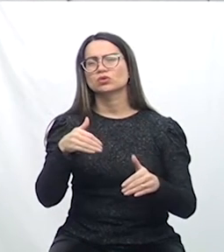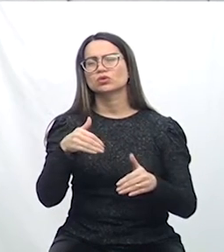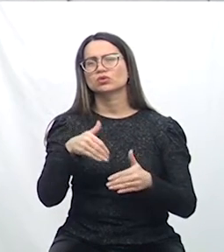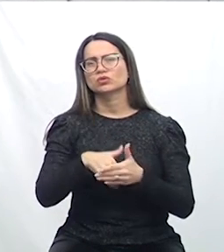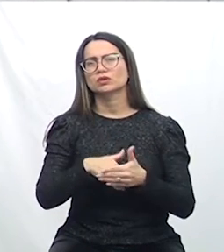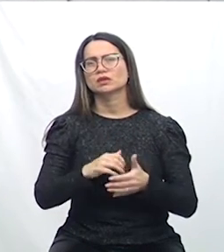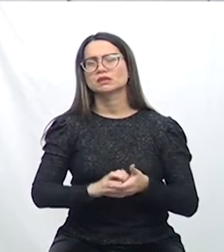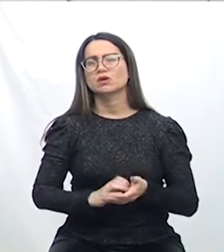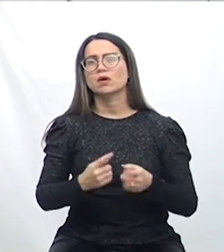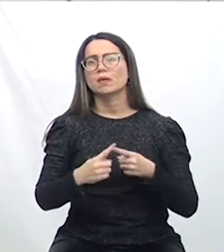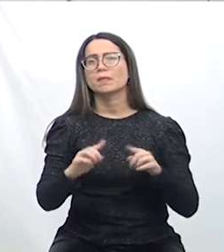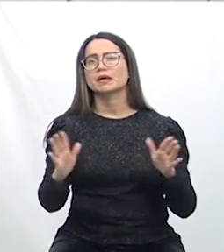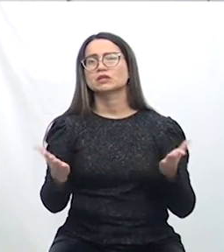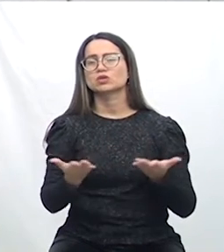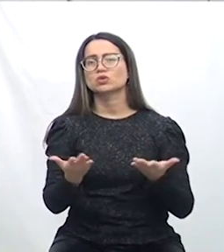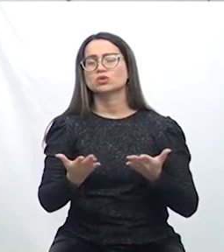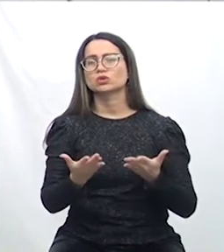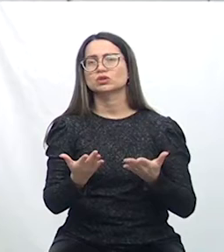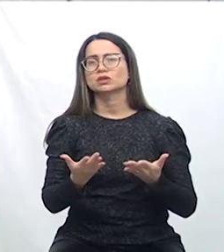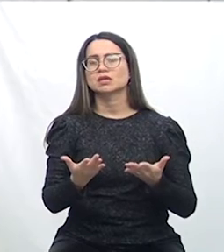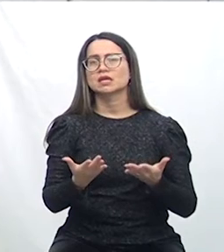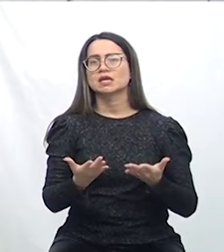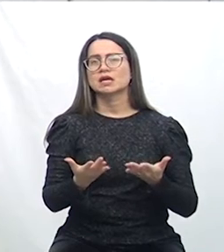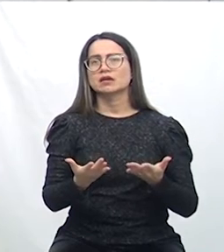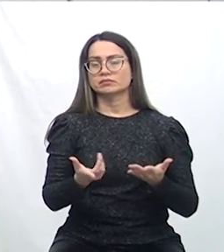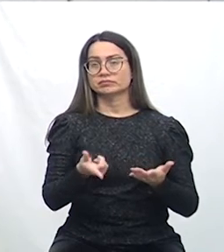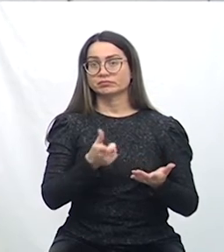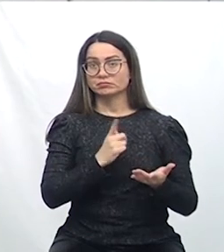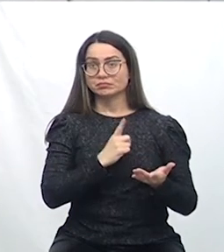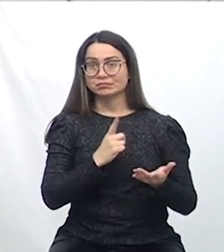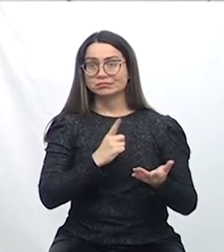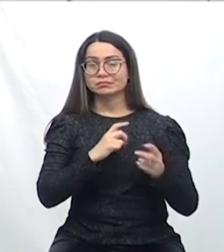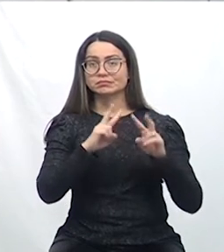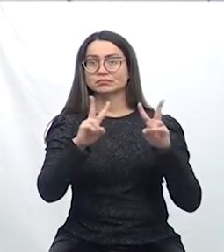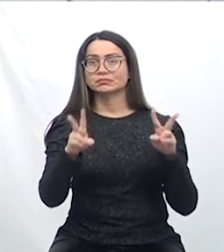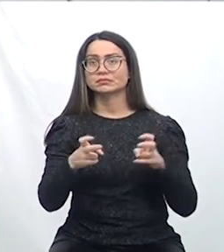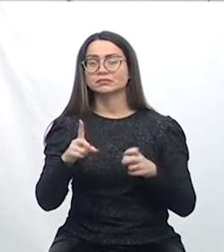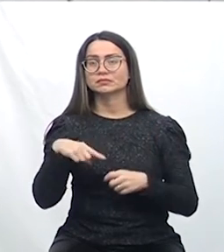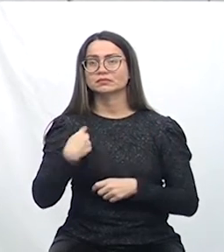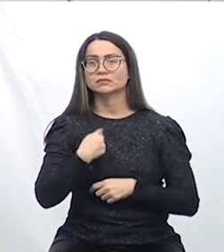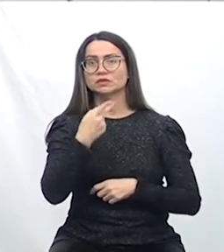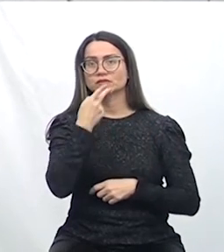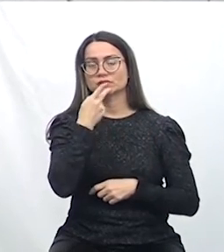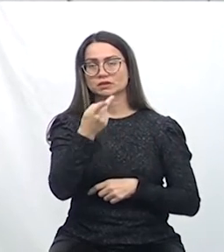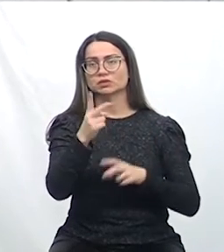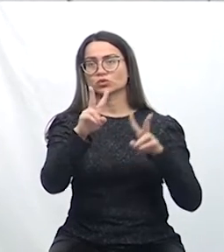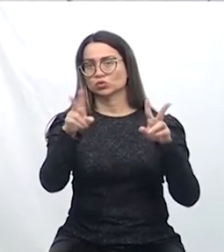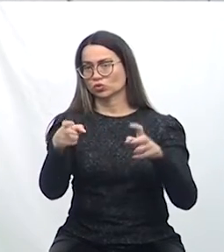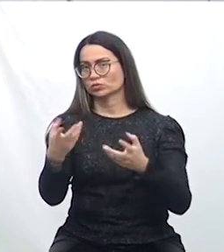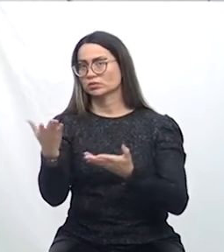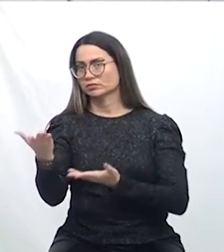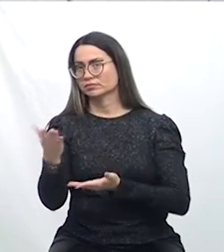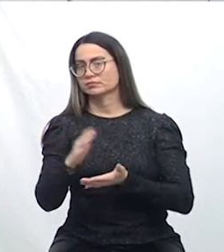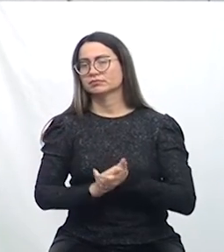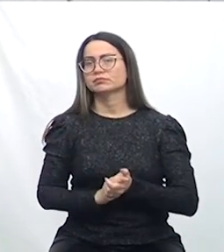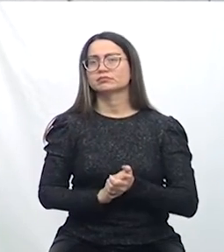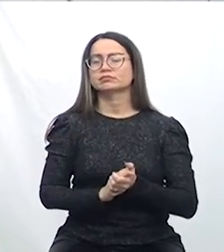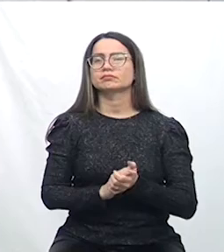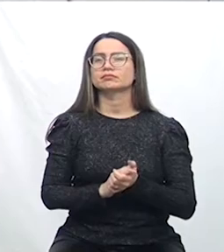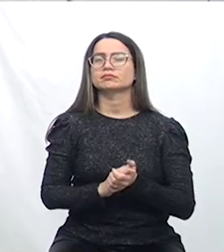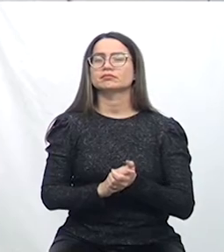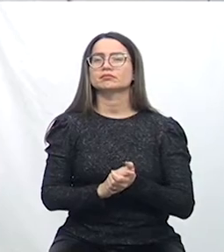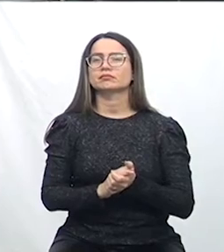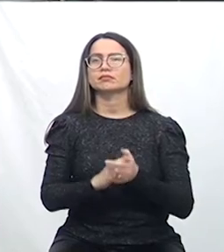uma frente parlamentar que nós vamos estar tratando exatamente sobre questões como essas também, que envolvem a questão da deficiência física. Obrigado,